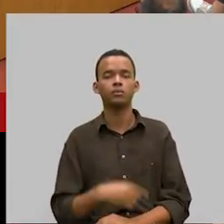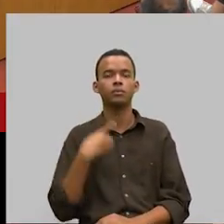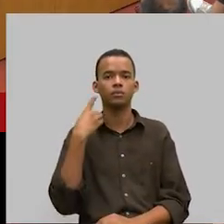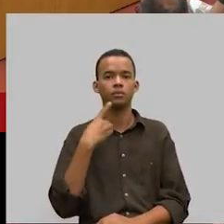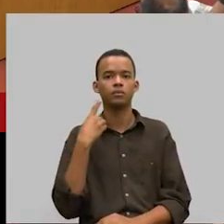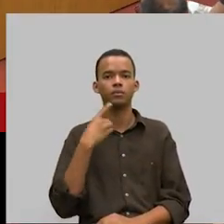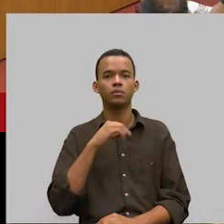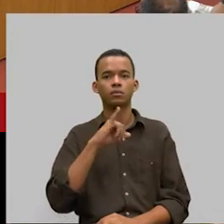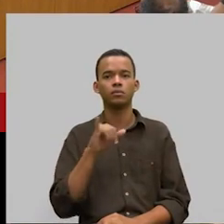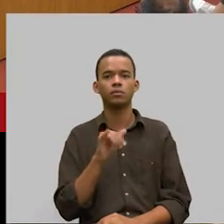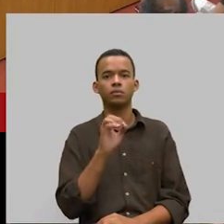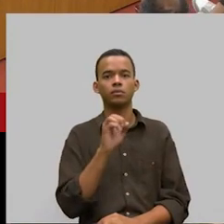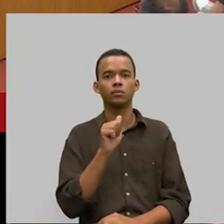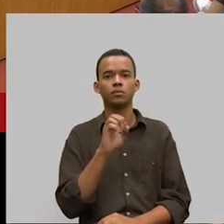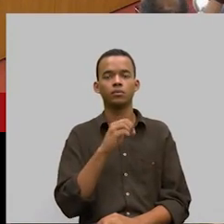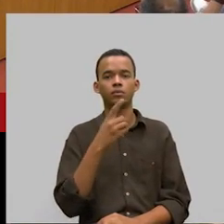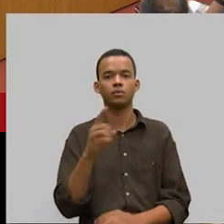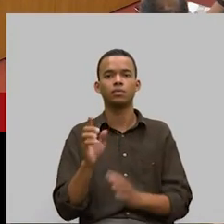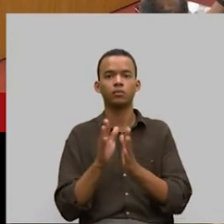educar Padre